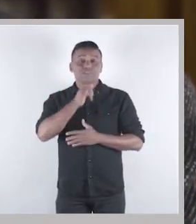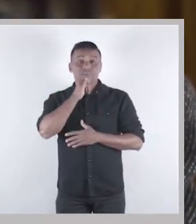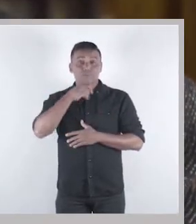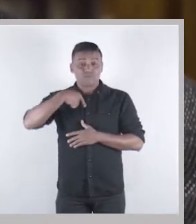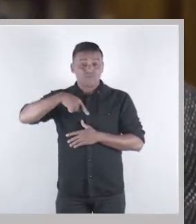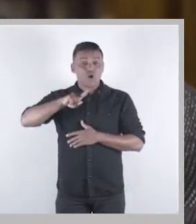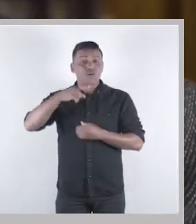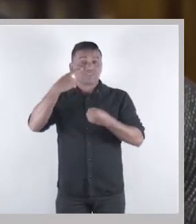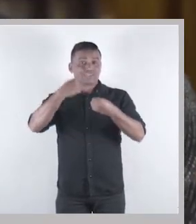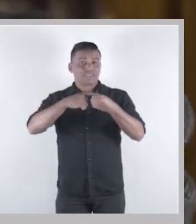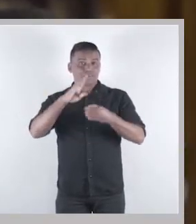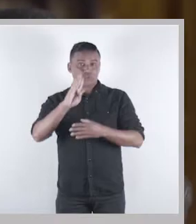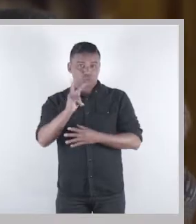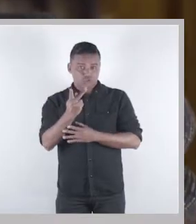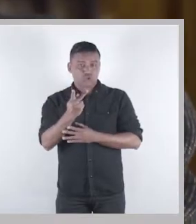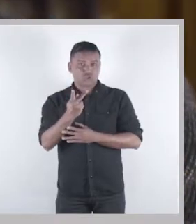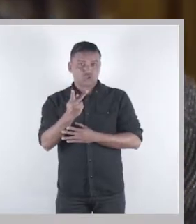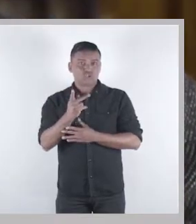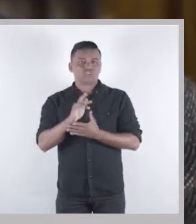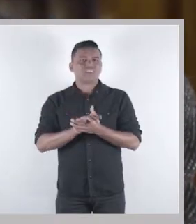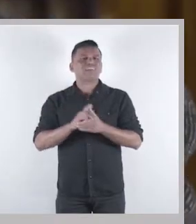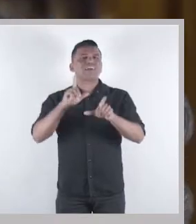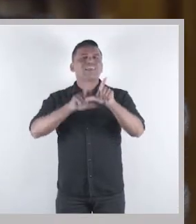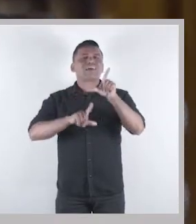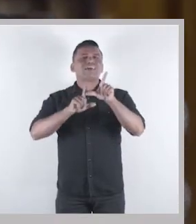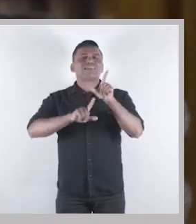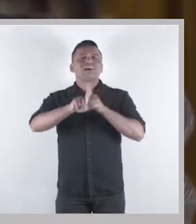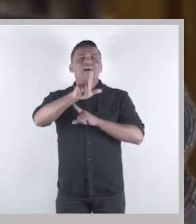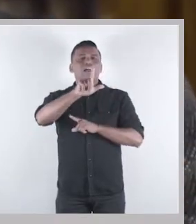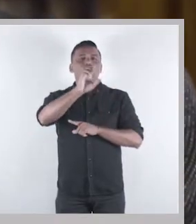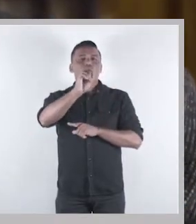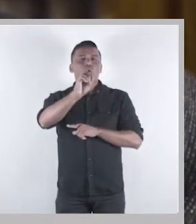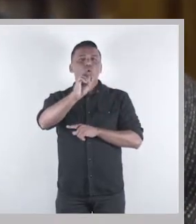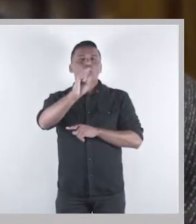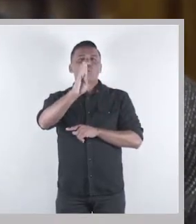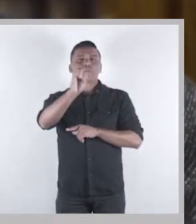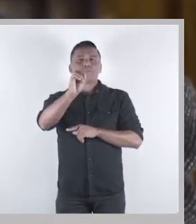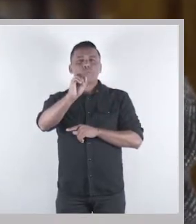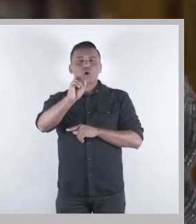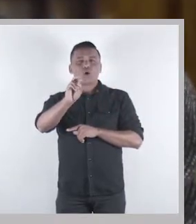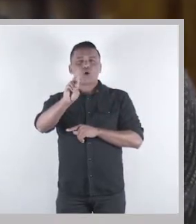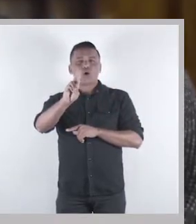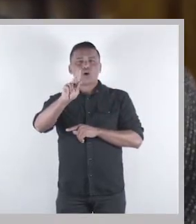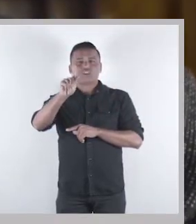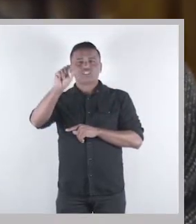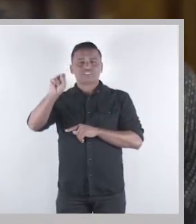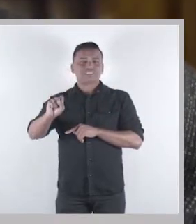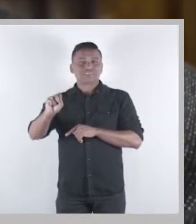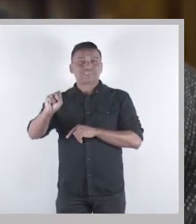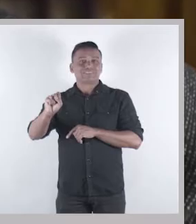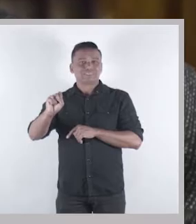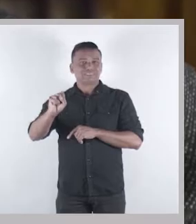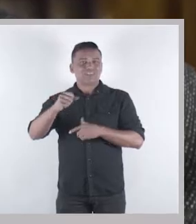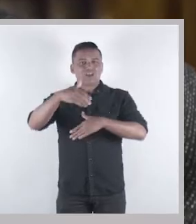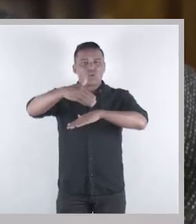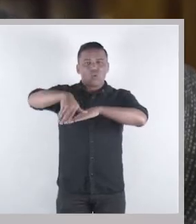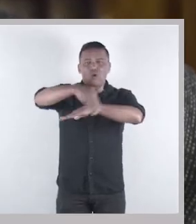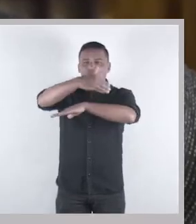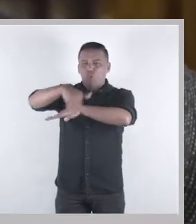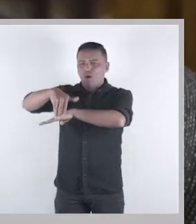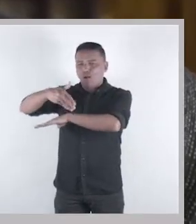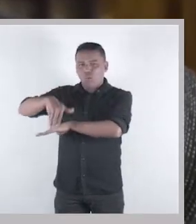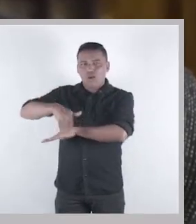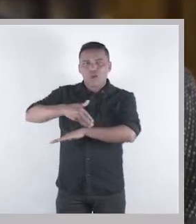Márcio Borges a música ruas da cidade fala Guajajaras Tamoios Tapuias todos Timbiras Tupis quer dizer o